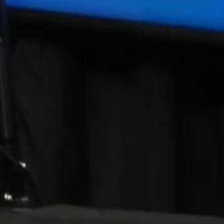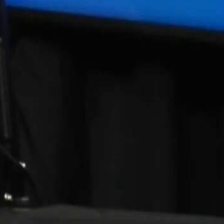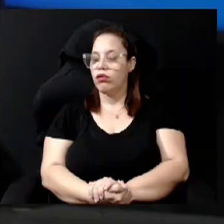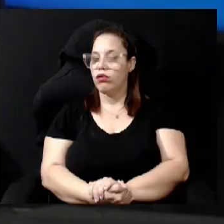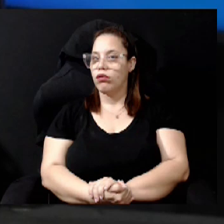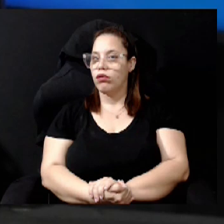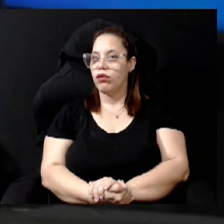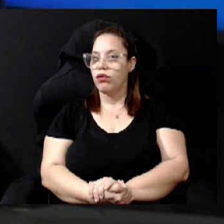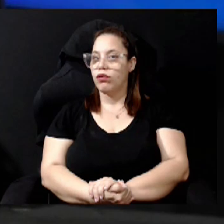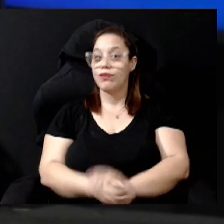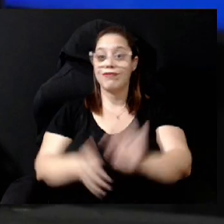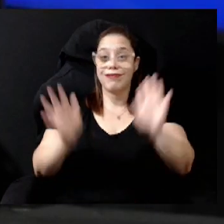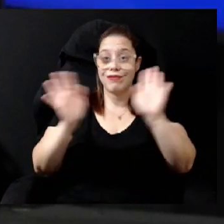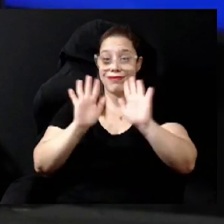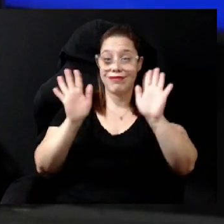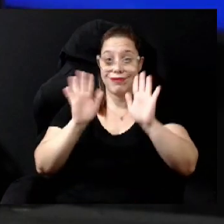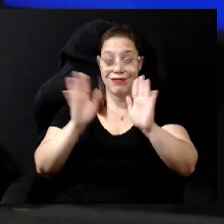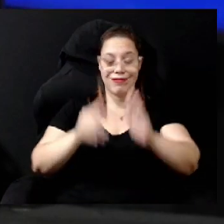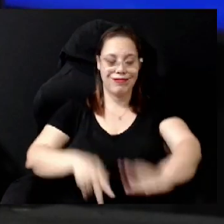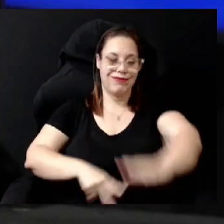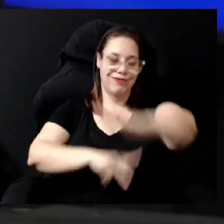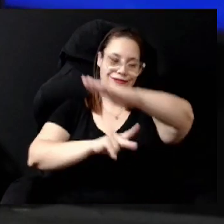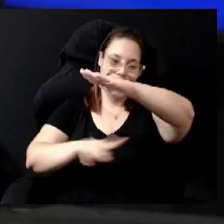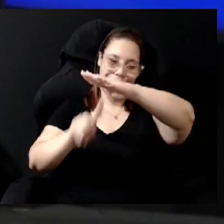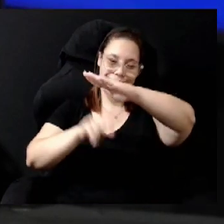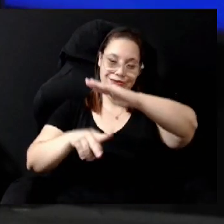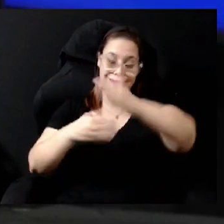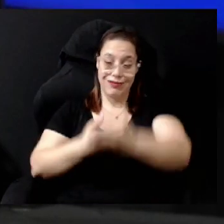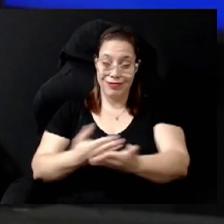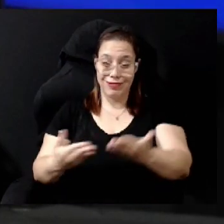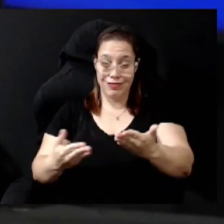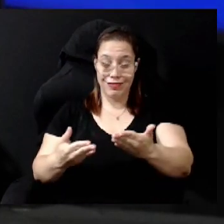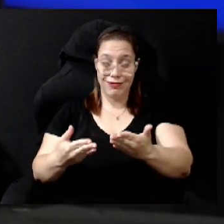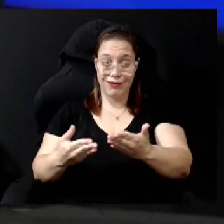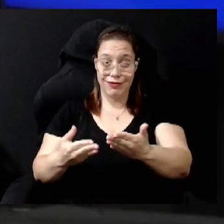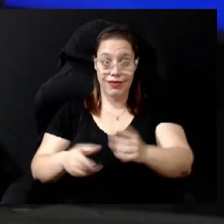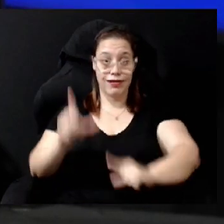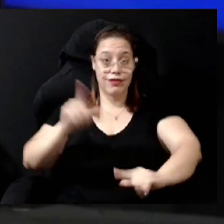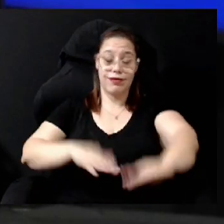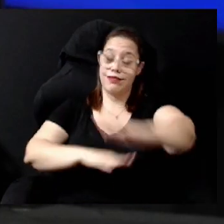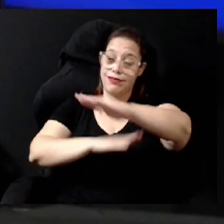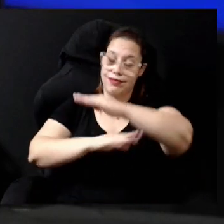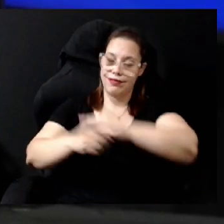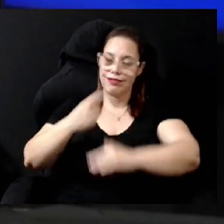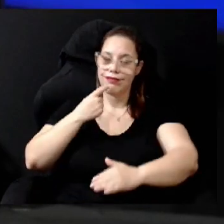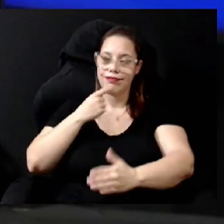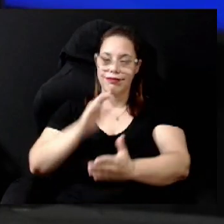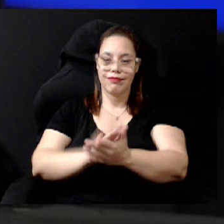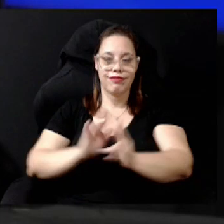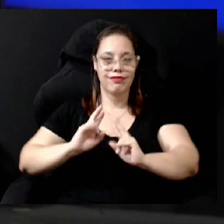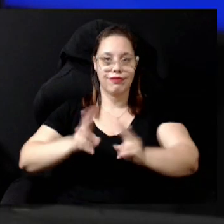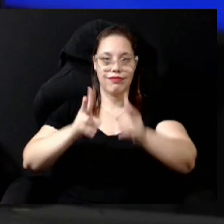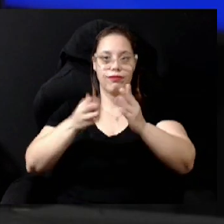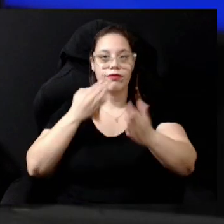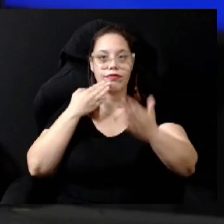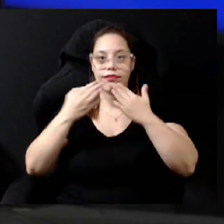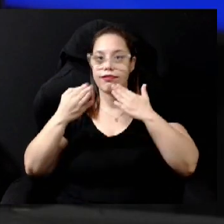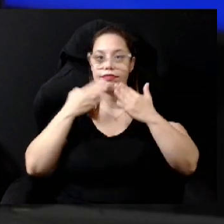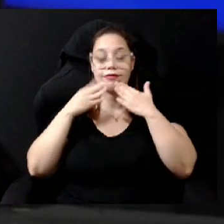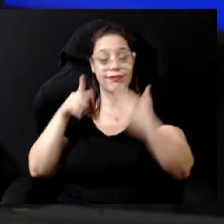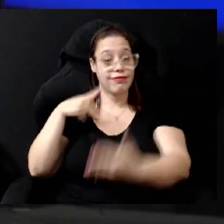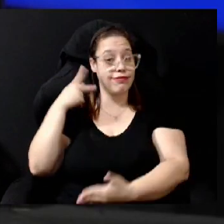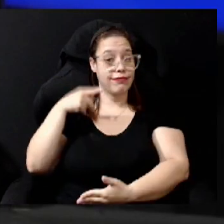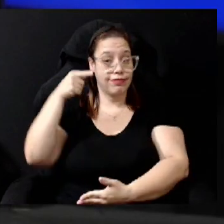Olá, mais um Na Casa do Povo no ar, o podcast da TV Câmara Campinas, que sempre bate um papo com os vereadores aqui do